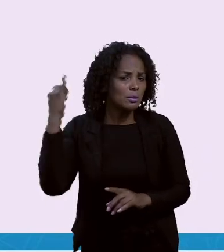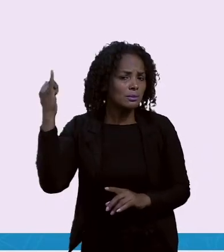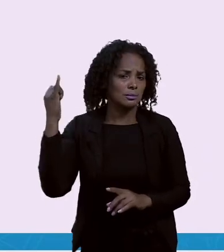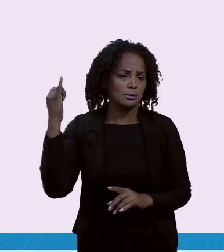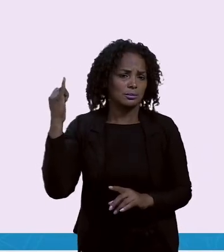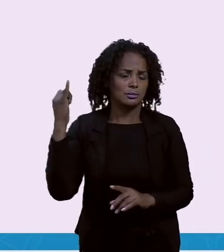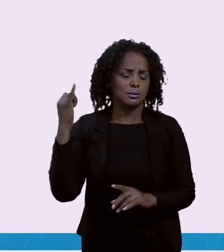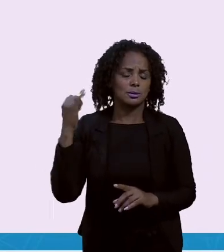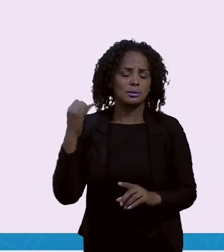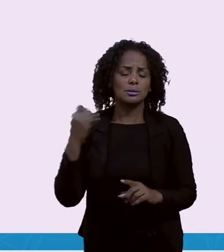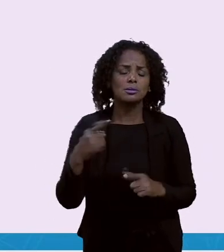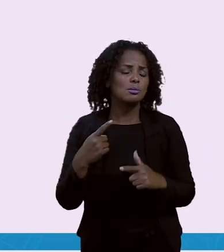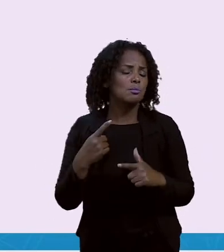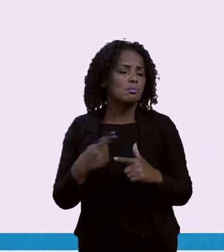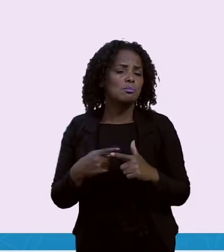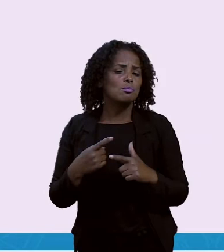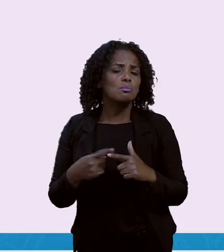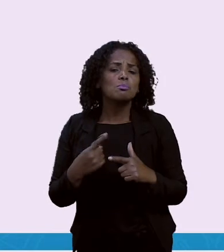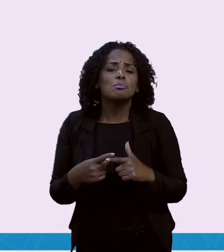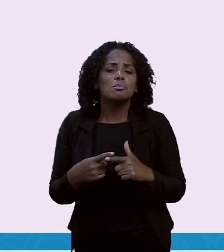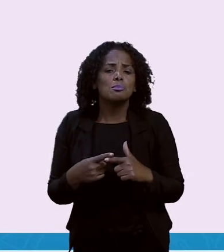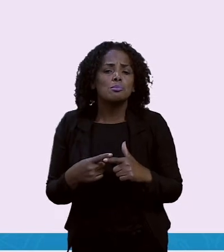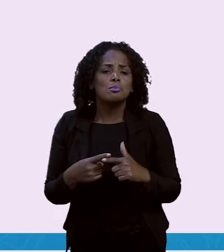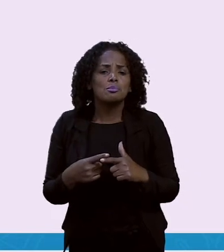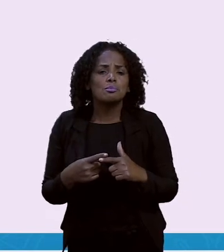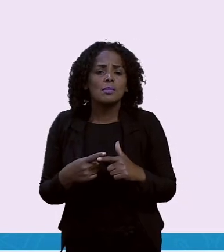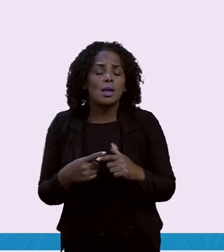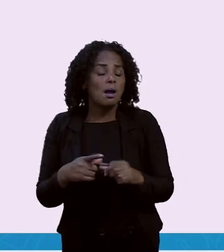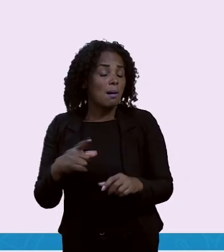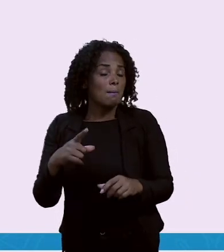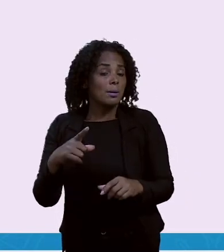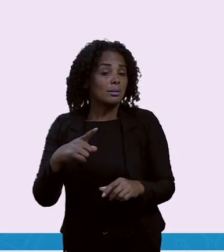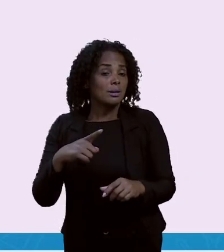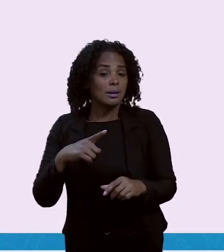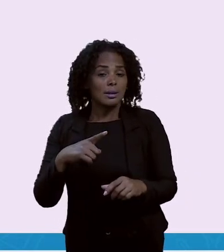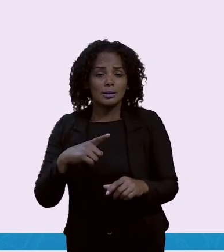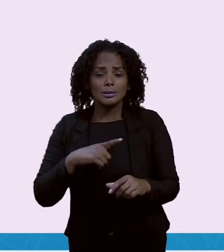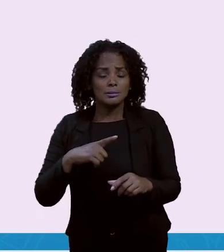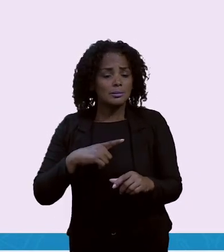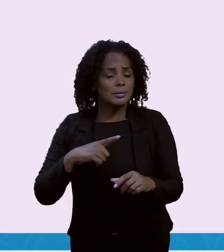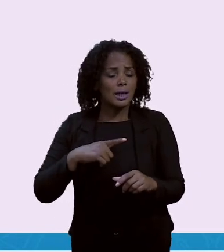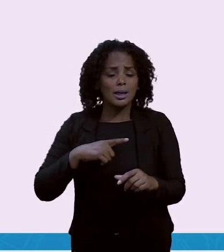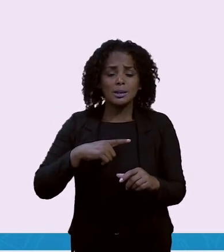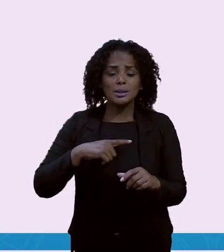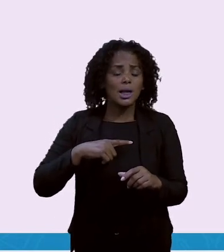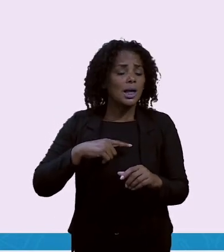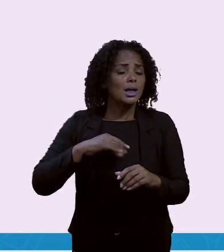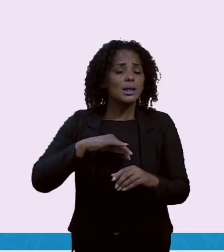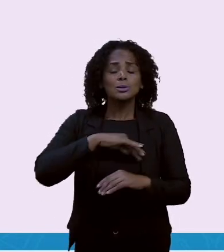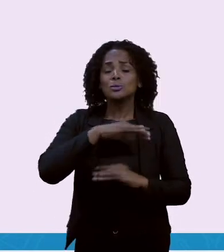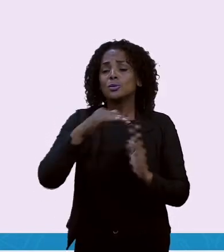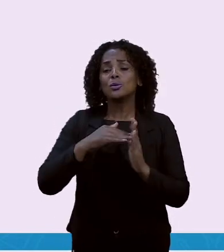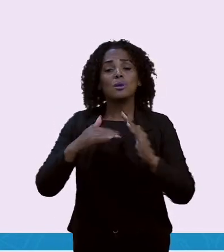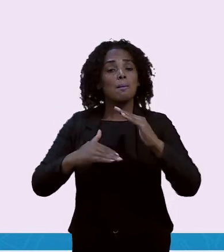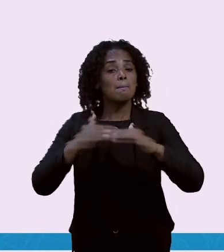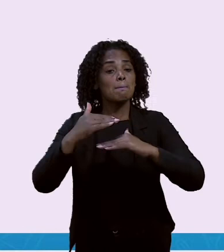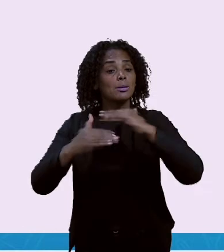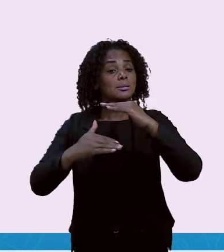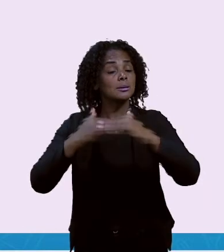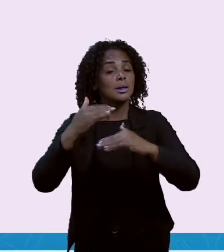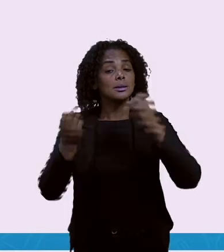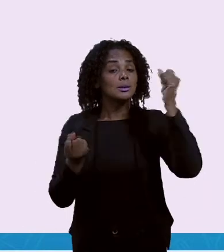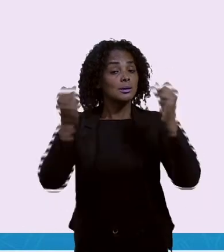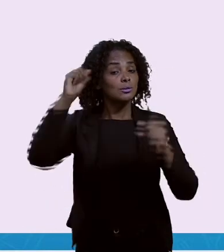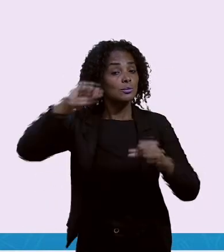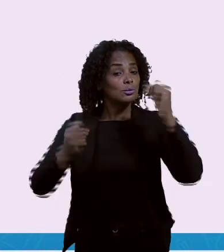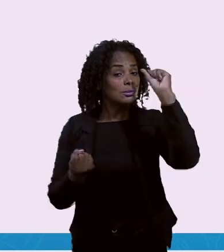importante. Por quê? Porque eles são aplicados praticamente em todo o processo industrial. Então, lá na